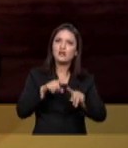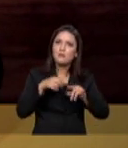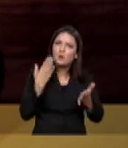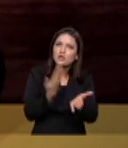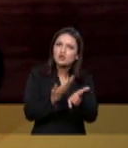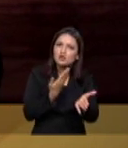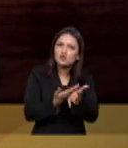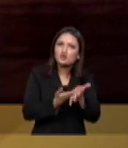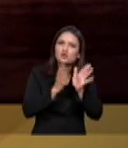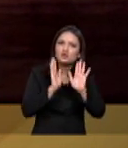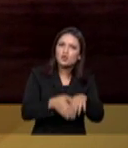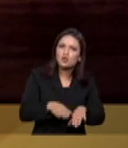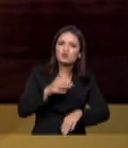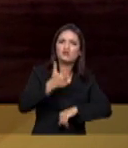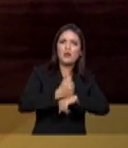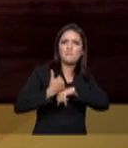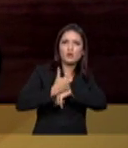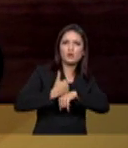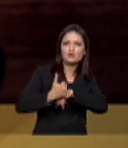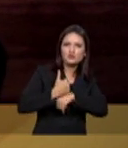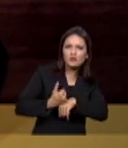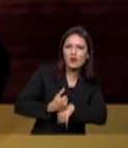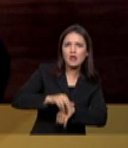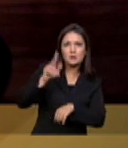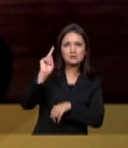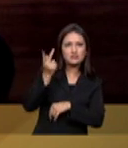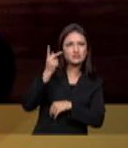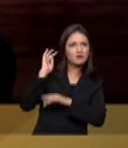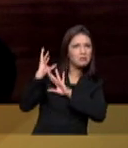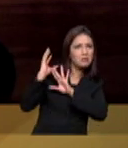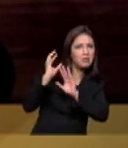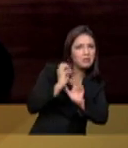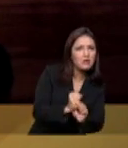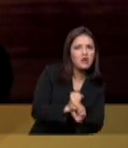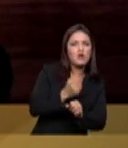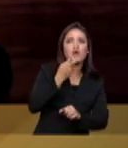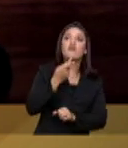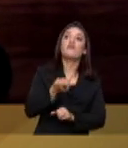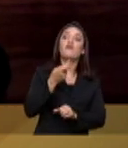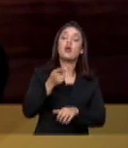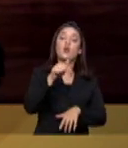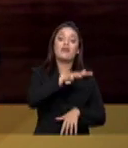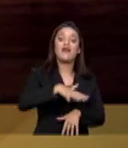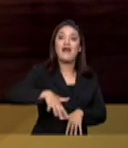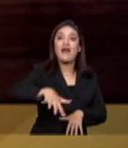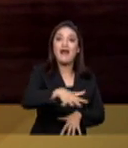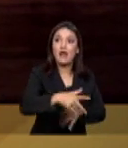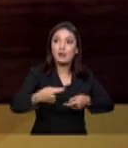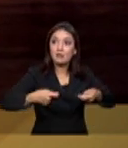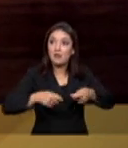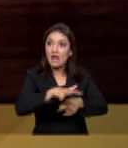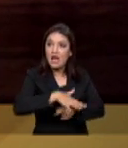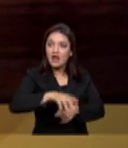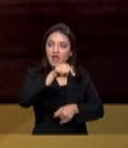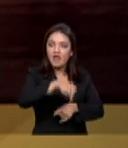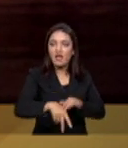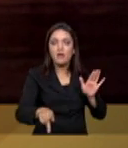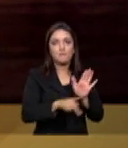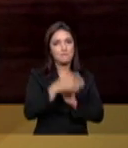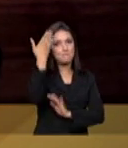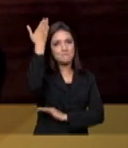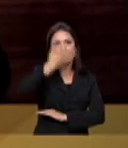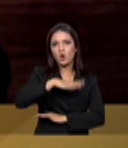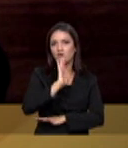no estudo antropológico de identificação declarou que a área objeto da disputa possessória é tradicionamente